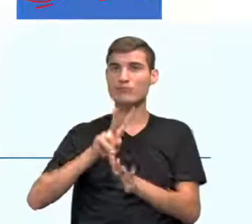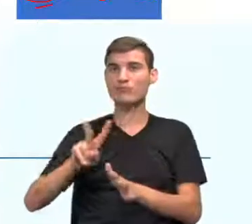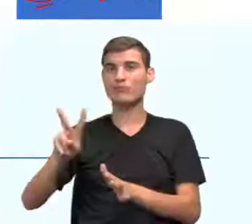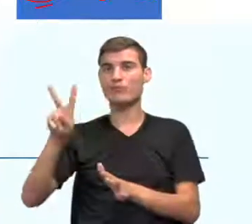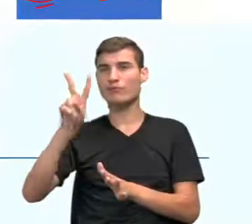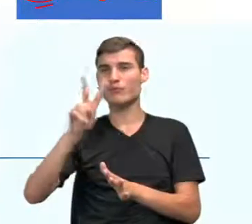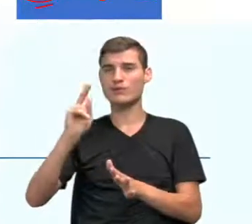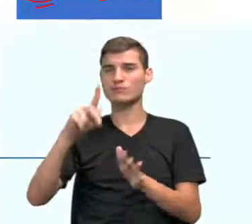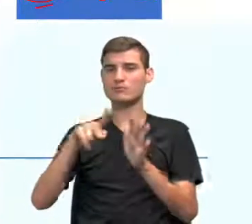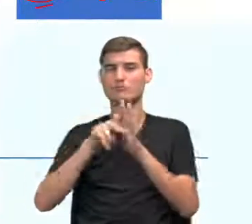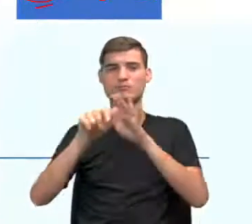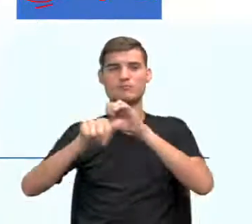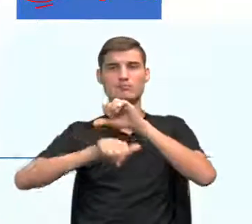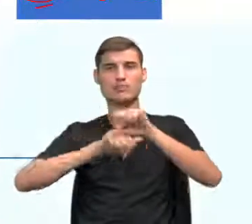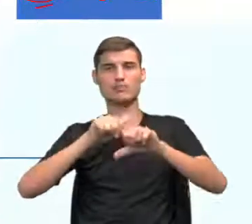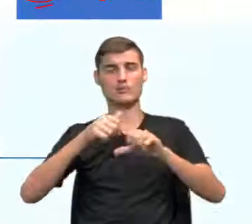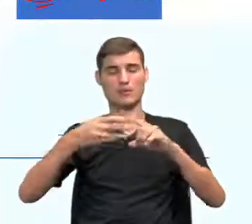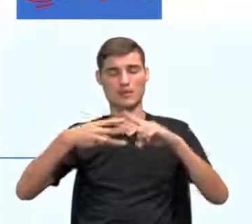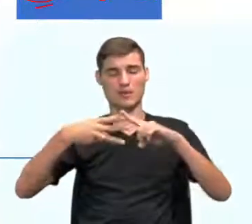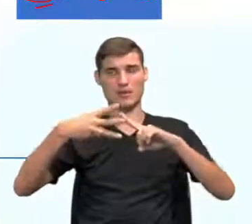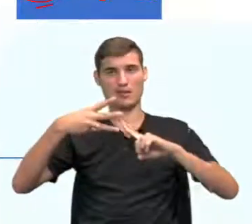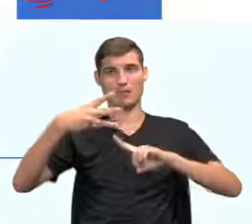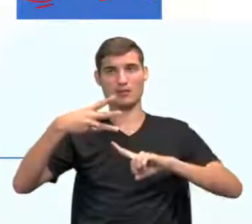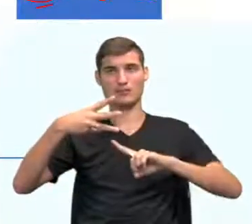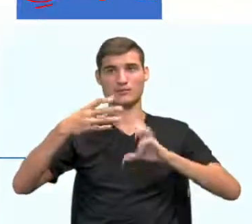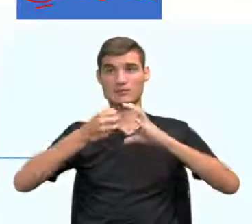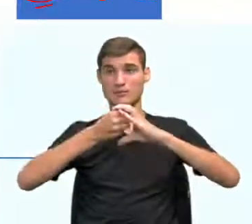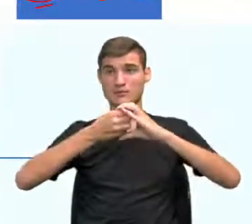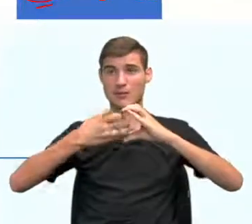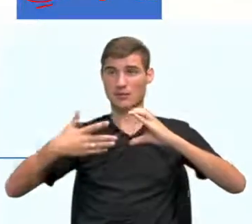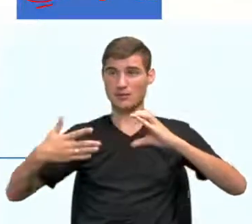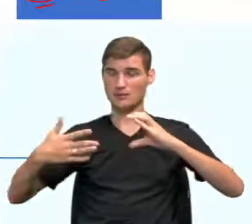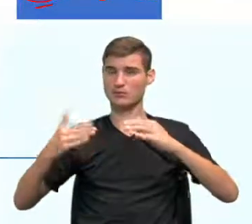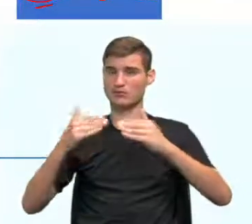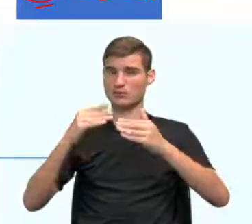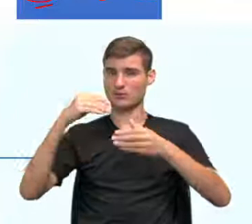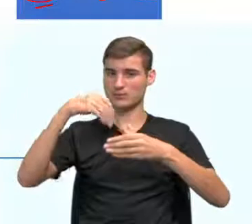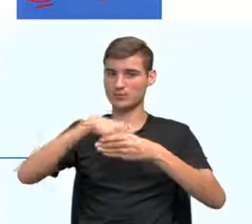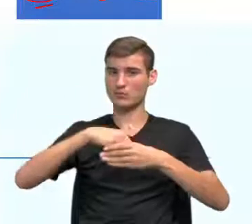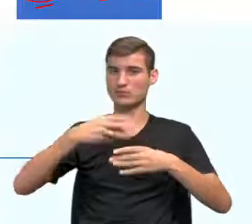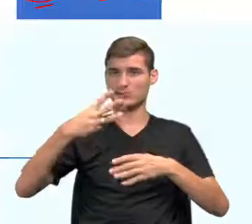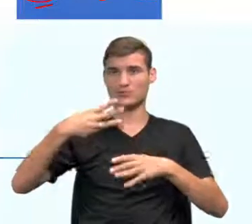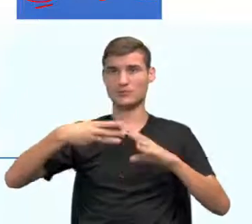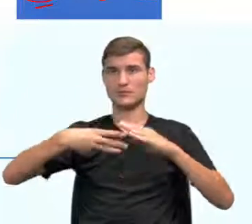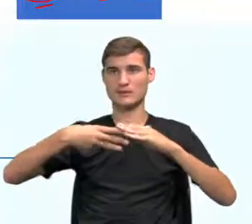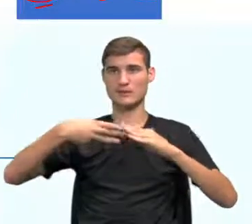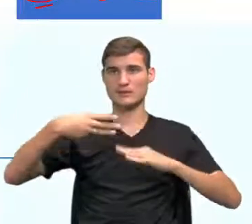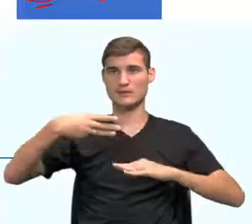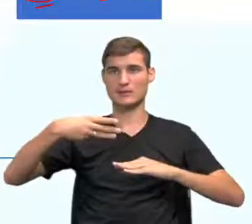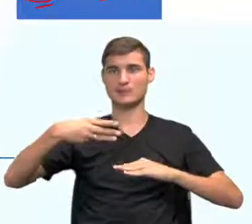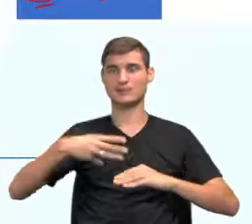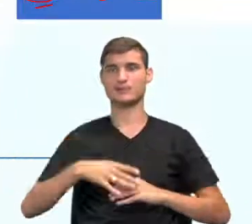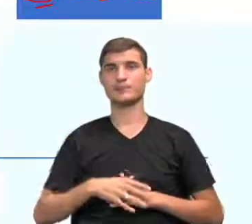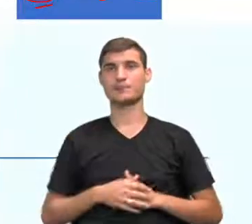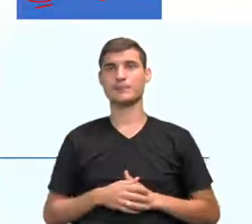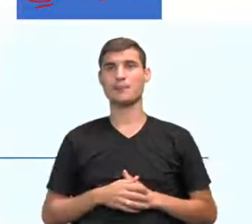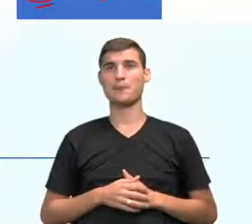justamente alterar essas três características da onda senoidal, já que a gente quer melhorar a